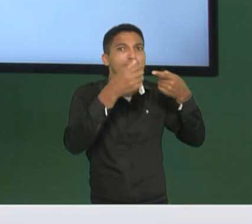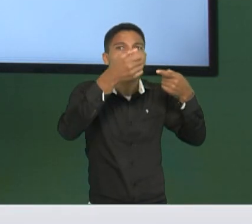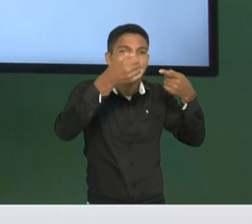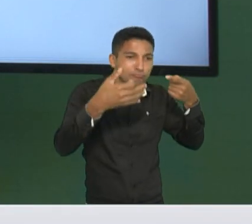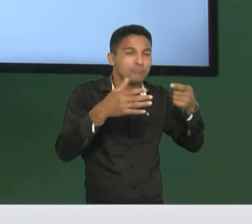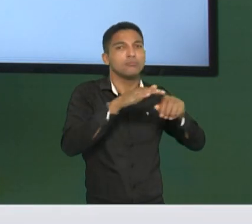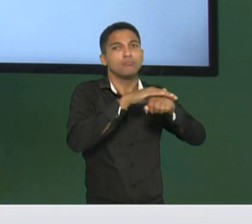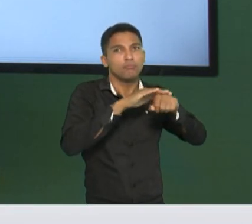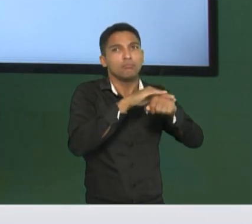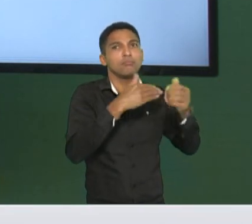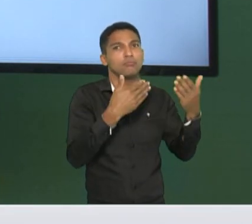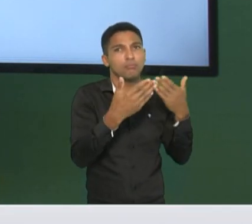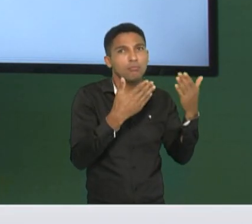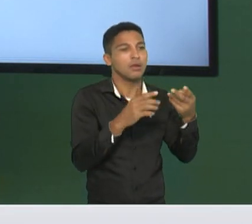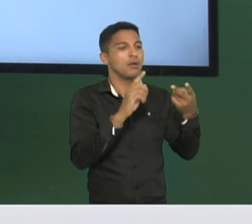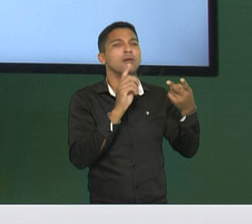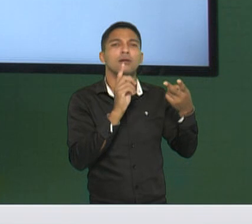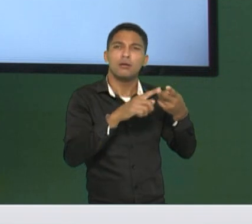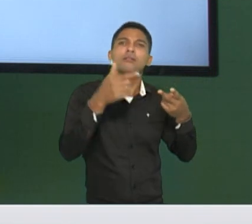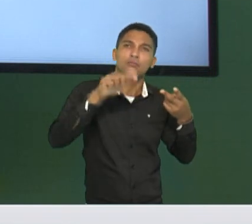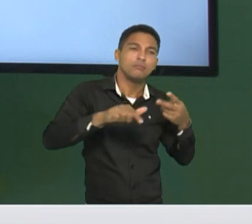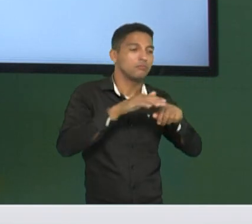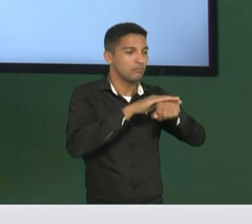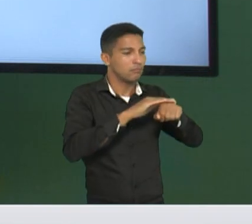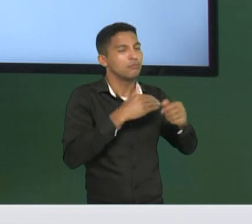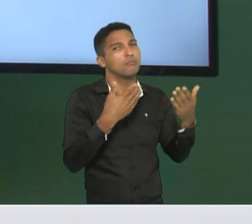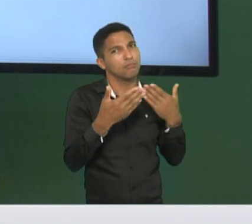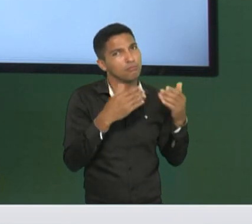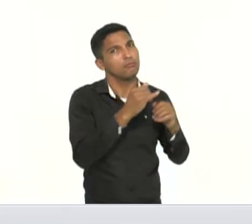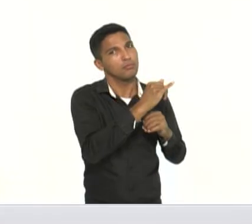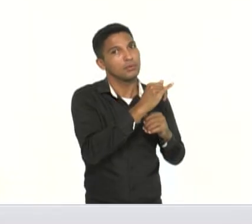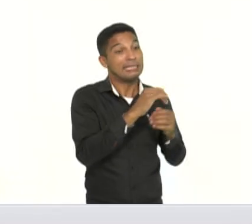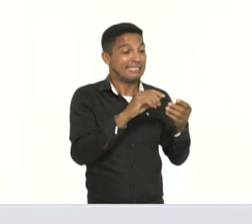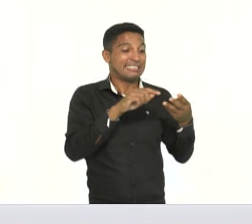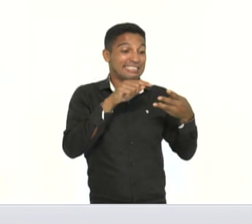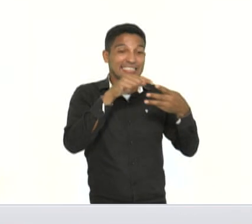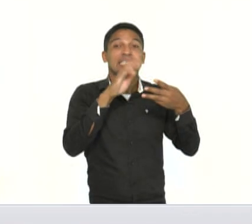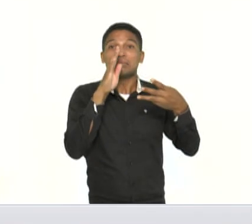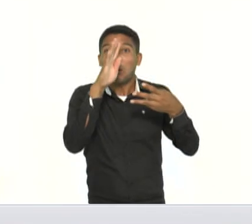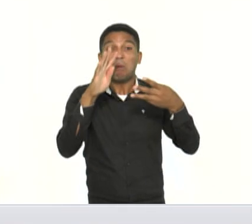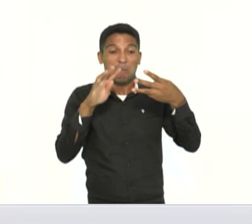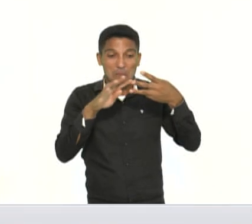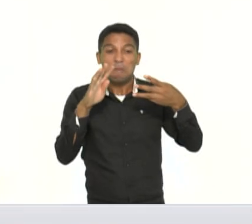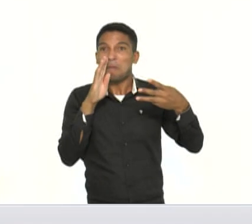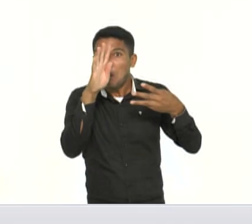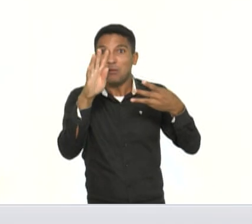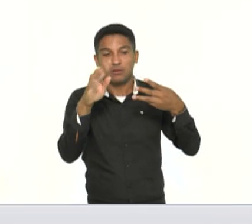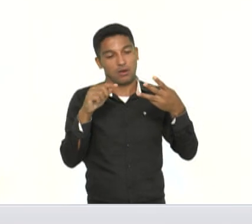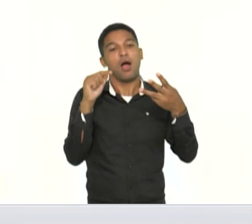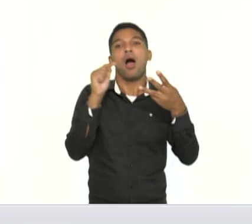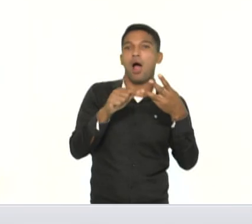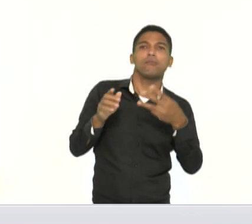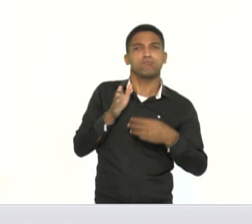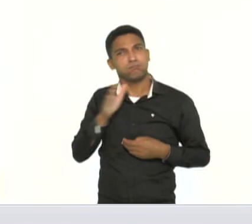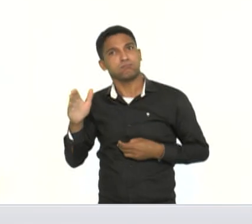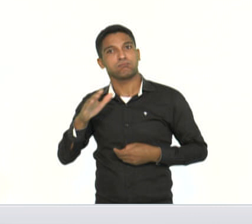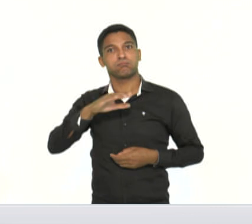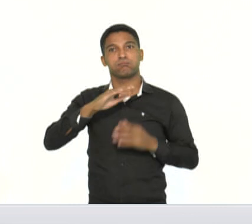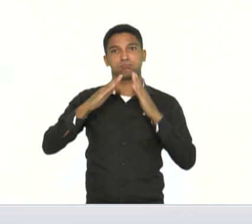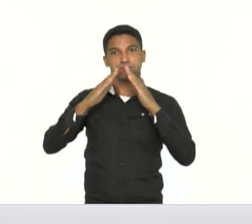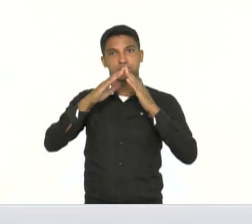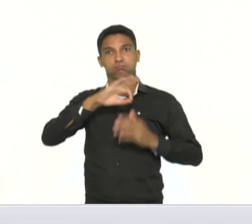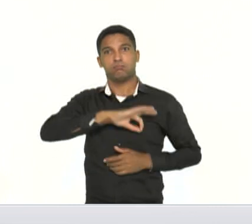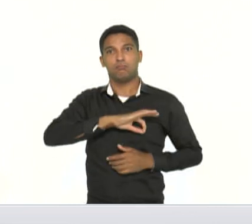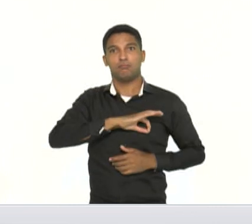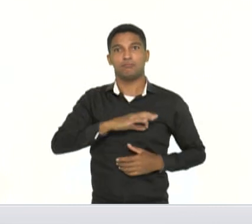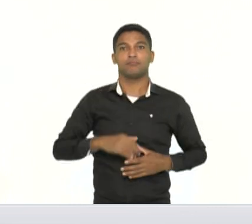tá bom? Exercício 3 para você, ó. Como proceder de início, de acordo